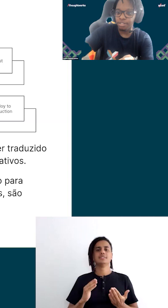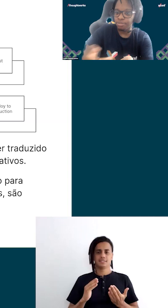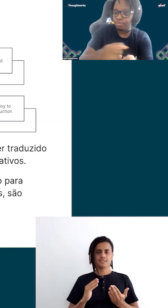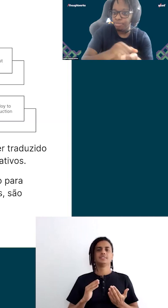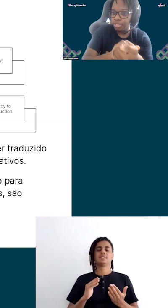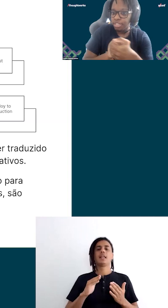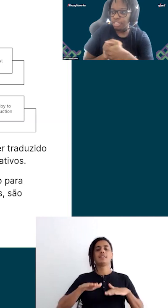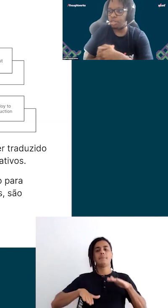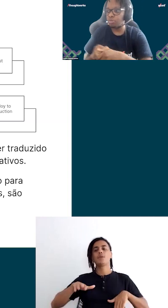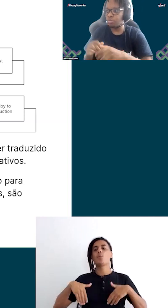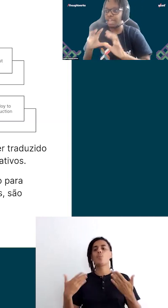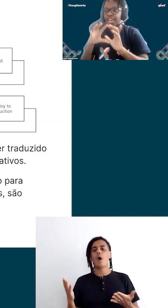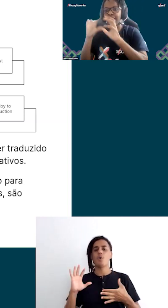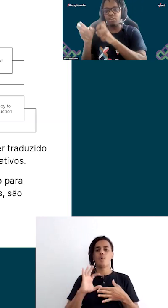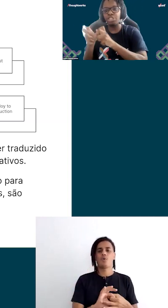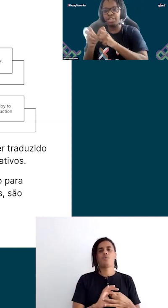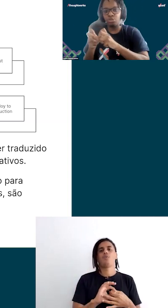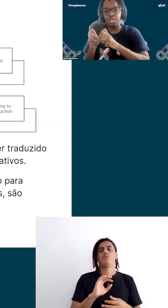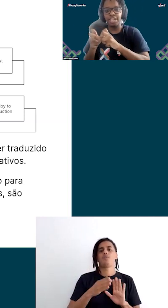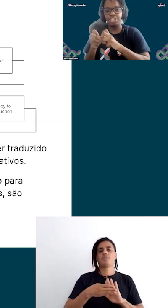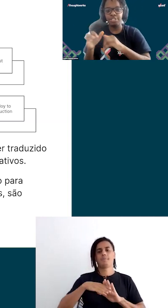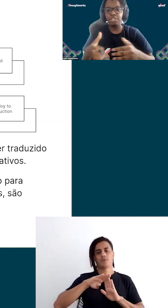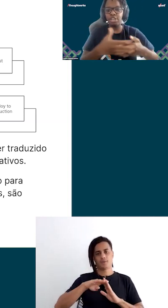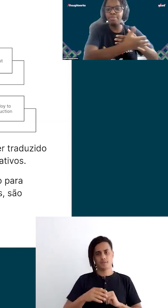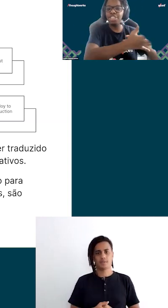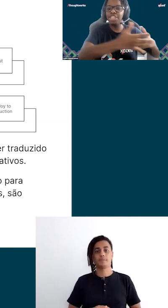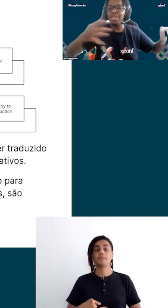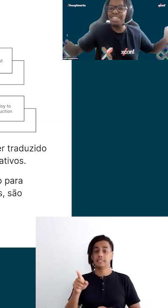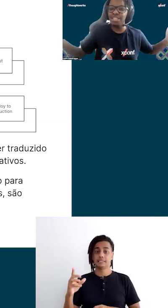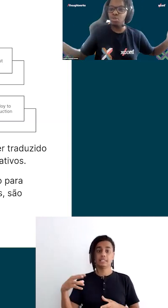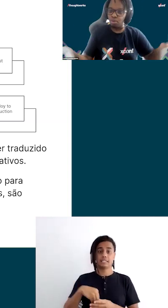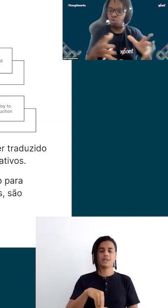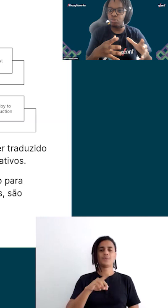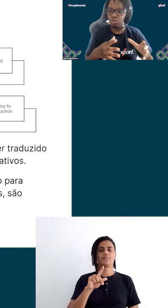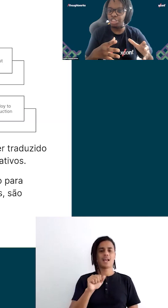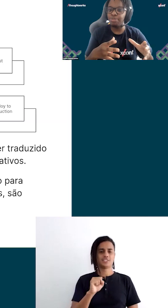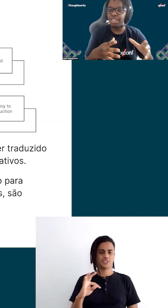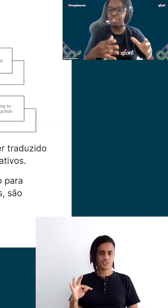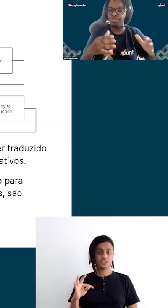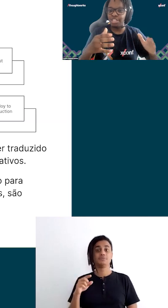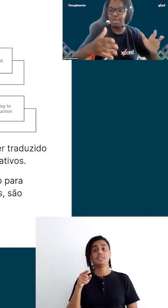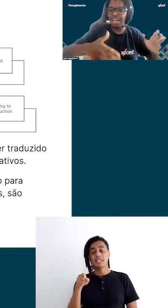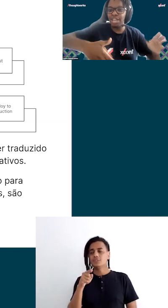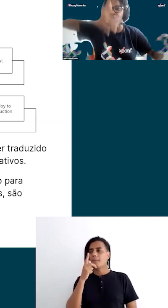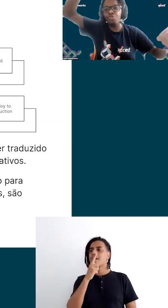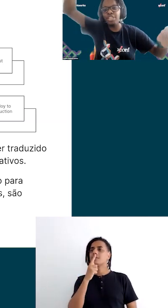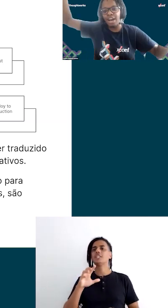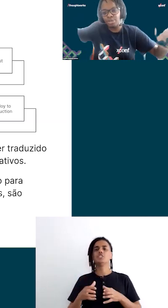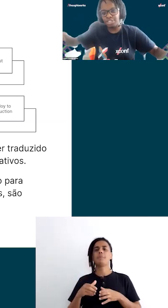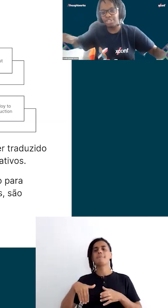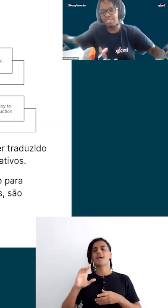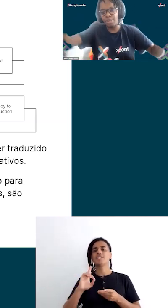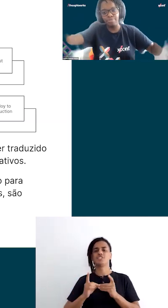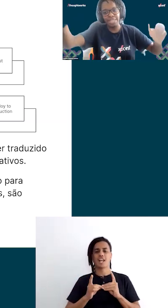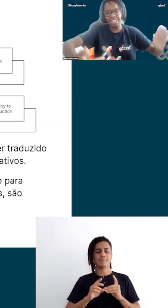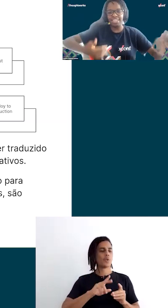realizado. Então, é aí onde entra o Dash, e isso acaba dinamizando um pouco o time, né? De vez de esperar no final a gente